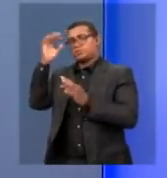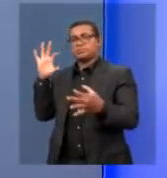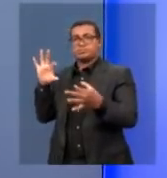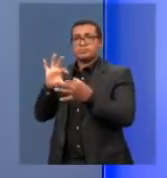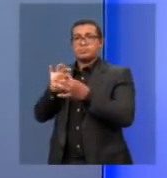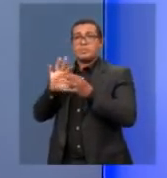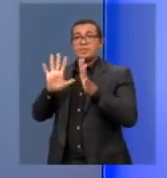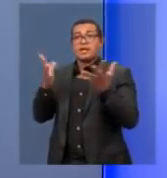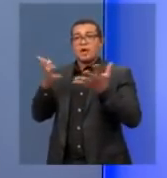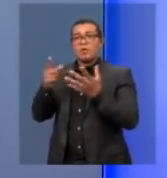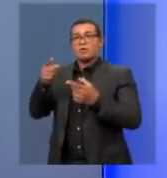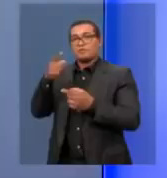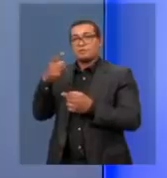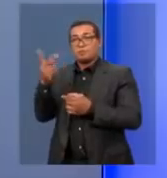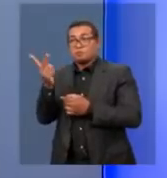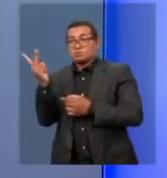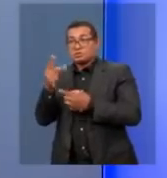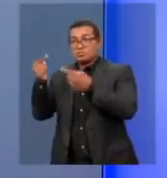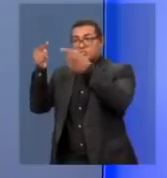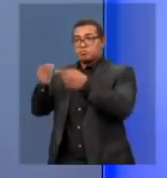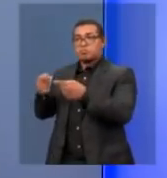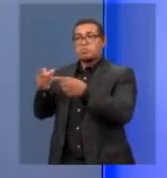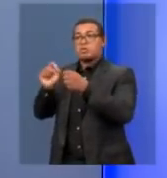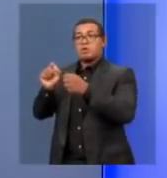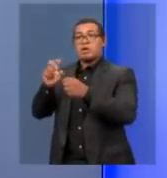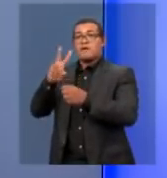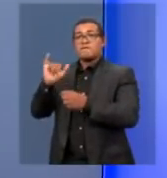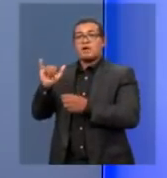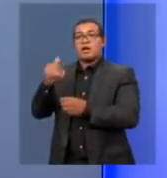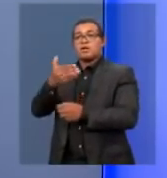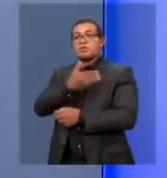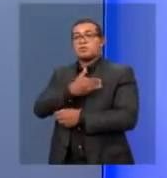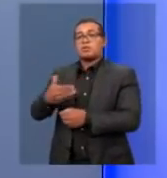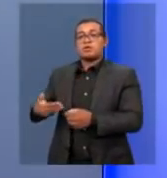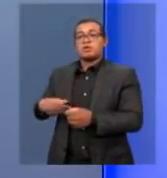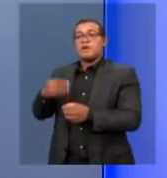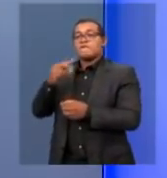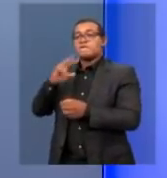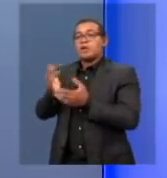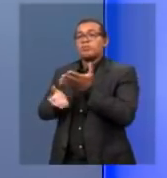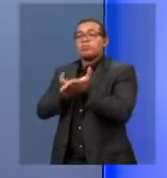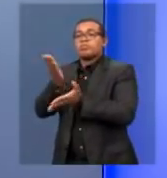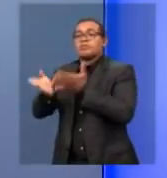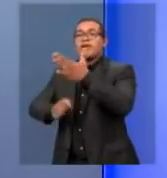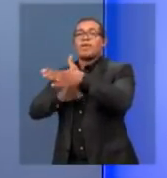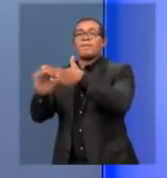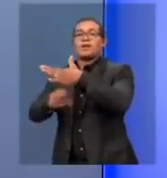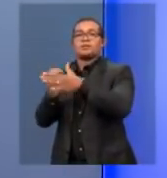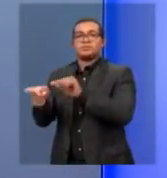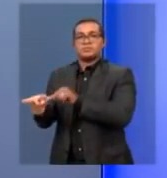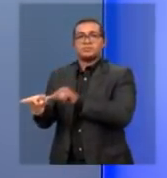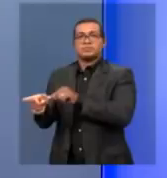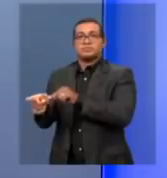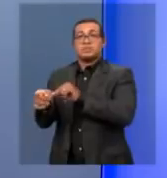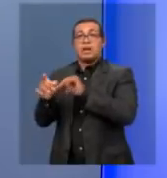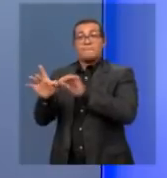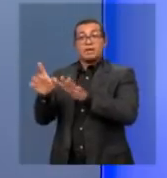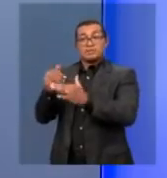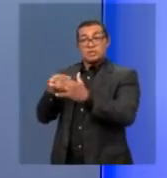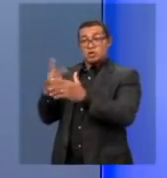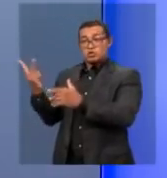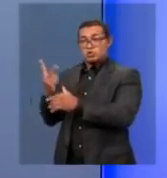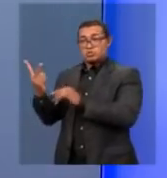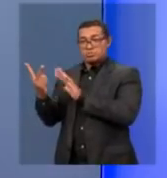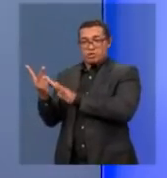vocês estão aí disputando cobre os dois será o mordomo que servir ao interesse das empresas no próximo mandato mas eu estou longe desses